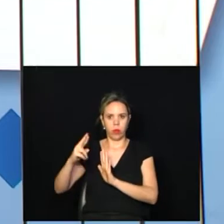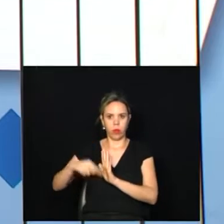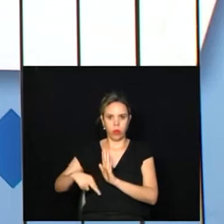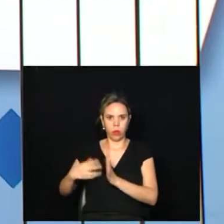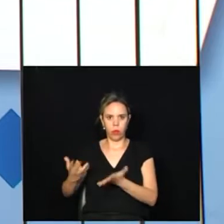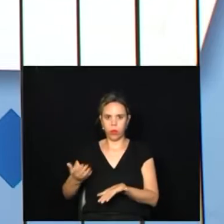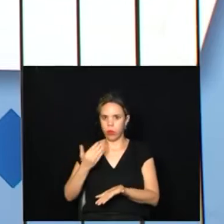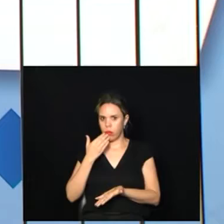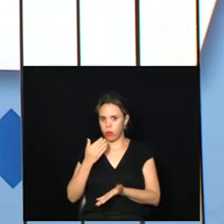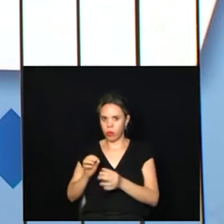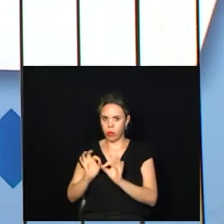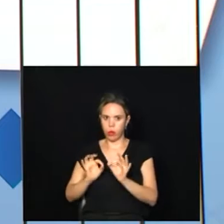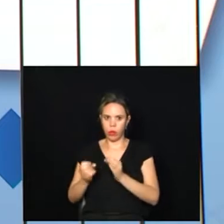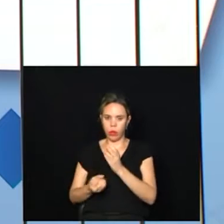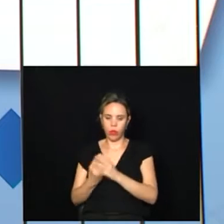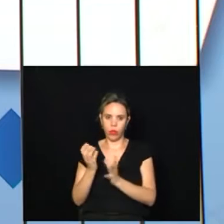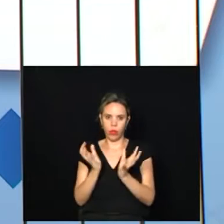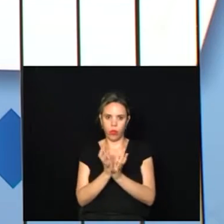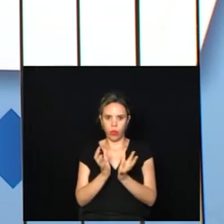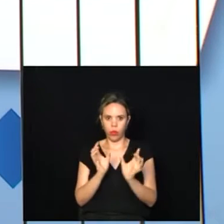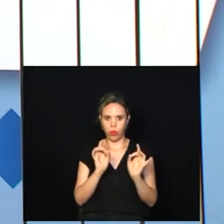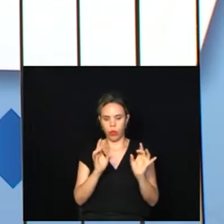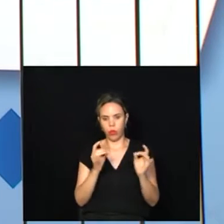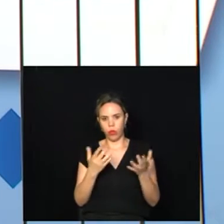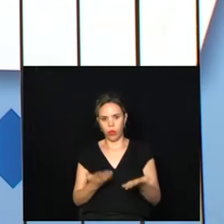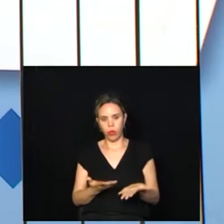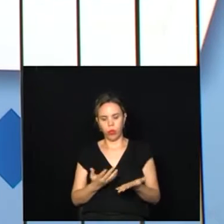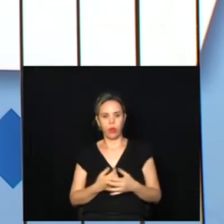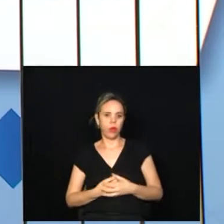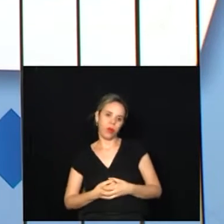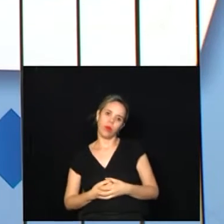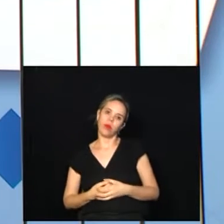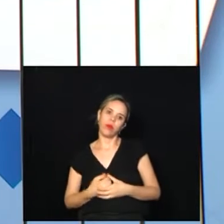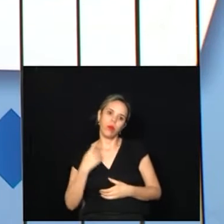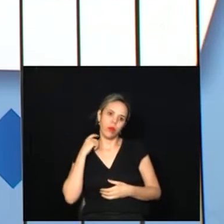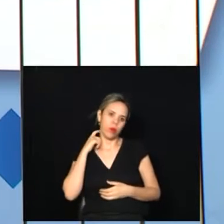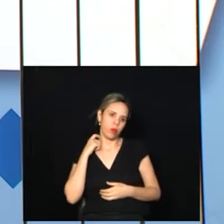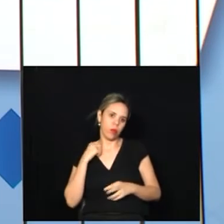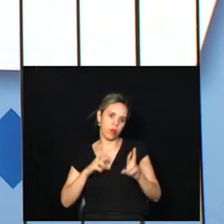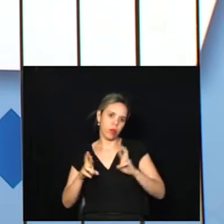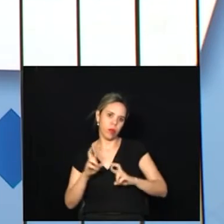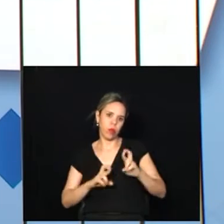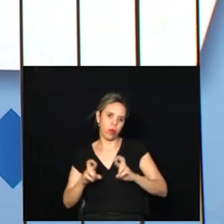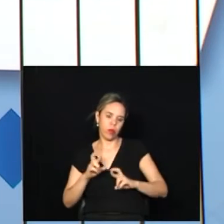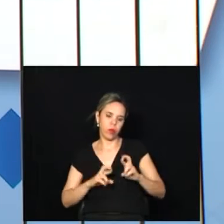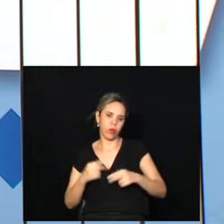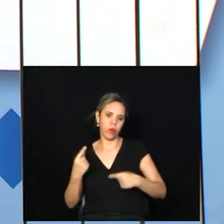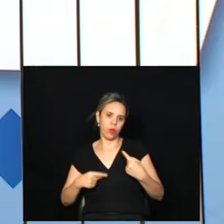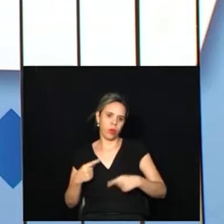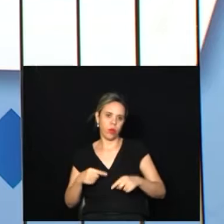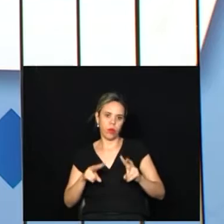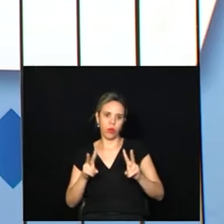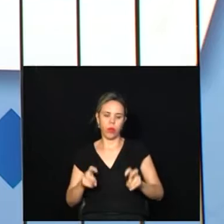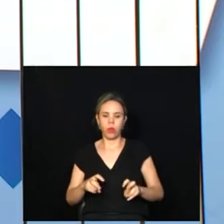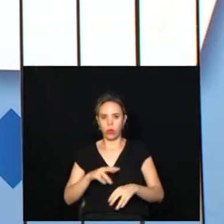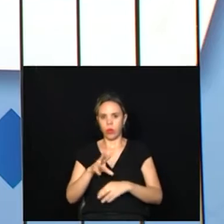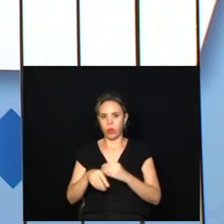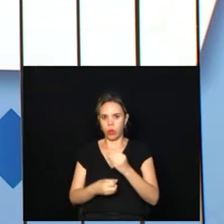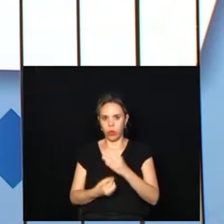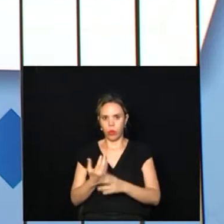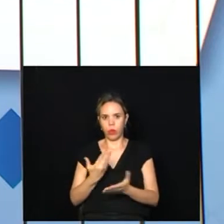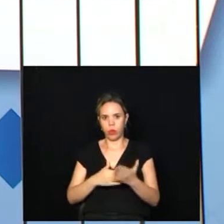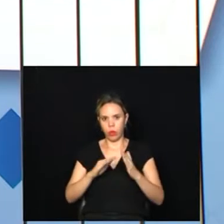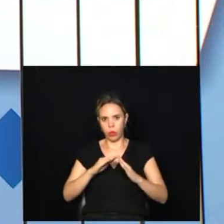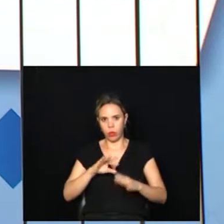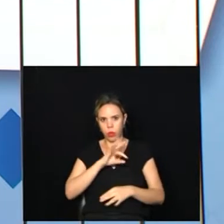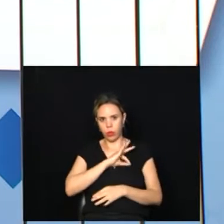requerimento para a formação de uma comissão especial de estudos para analisar e discutir a implantação